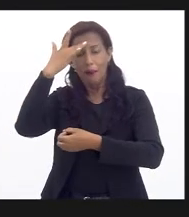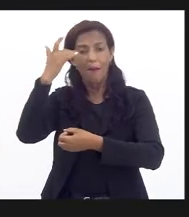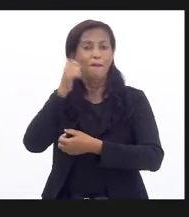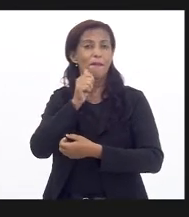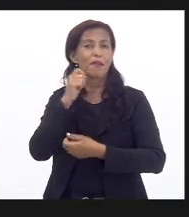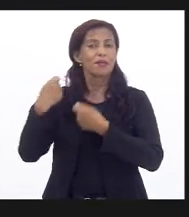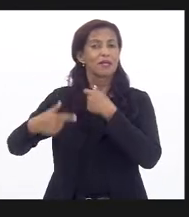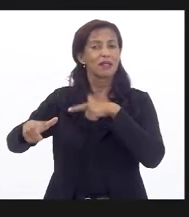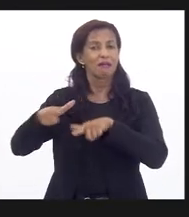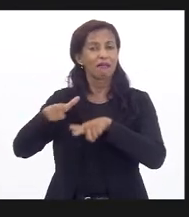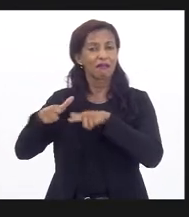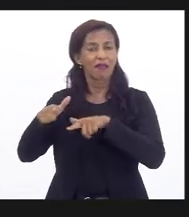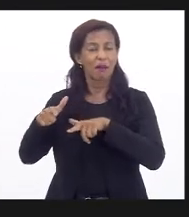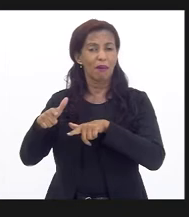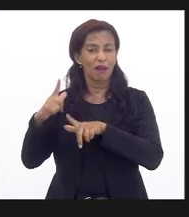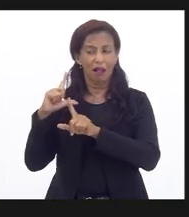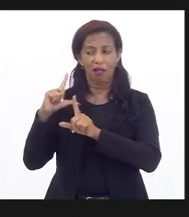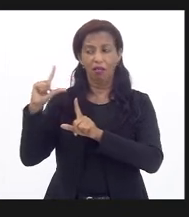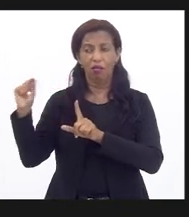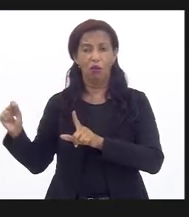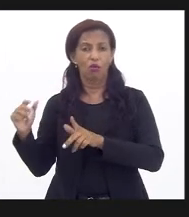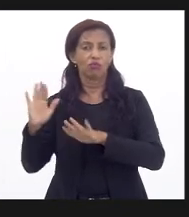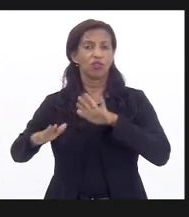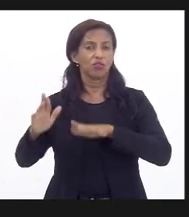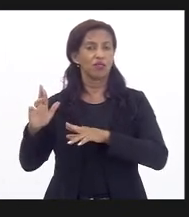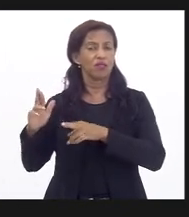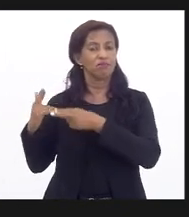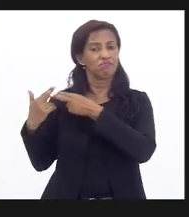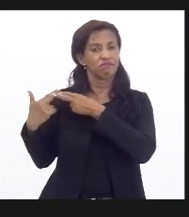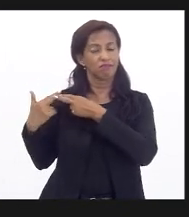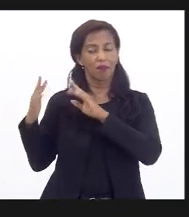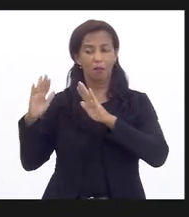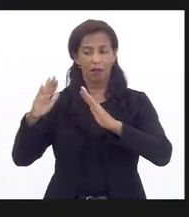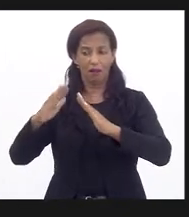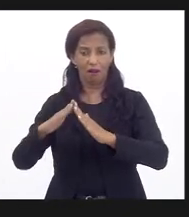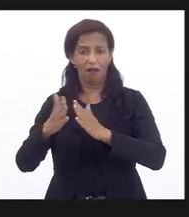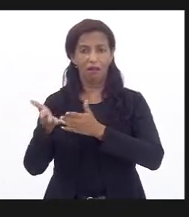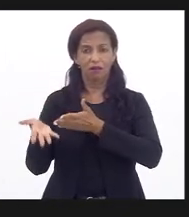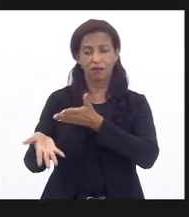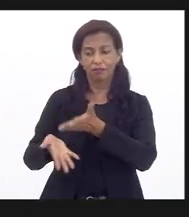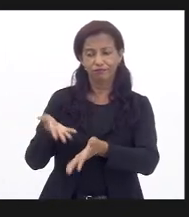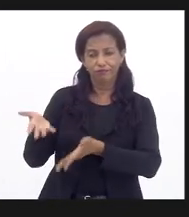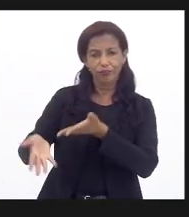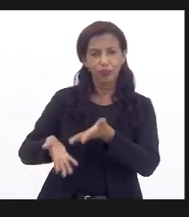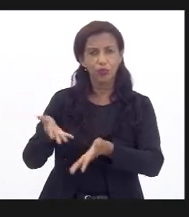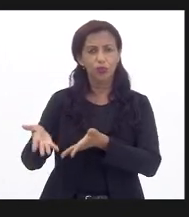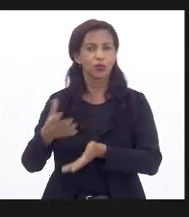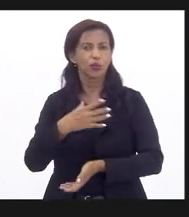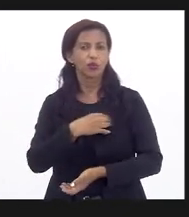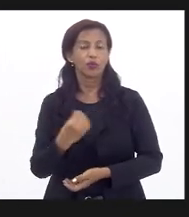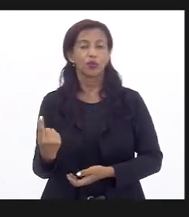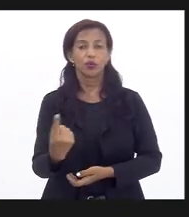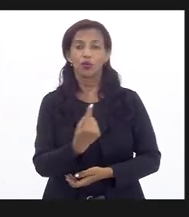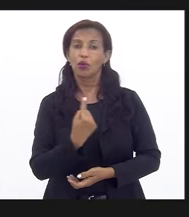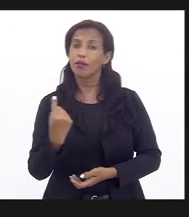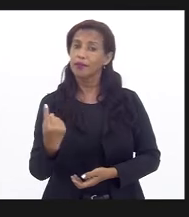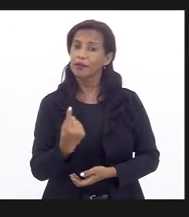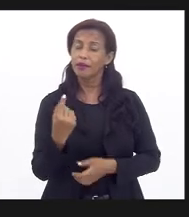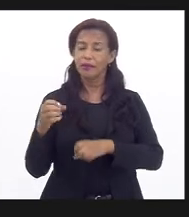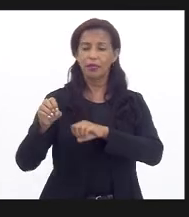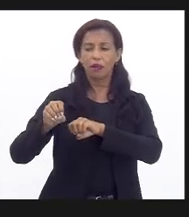é trabalhadora, muitas vezes chefe de família, ela educa seus filhos sozinha,